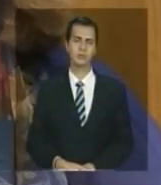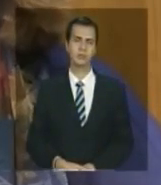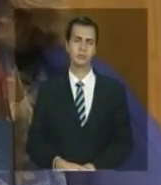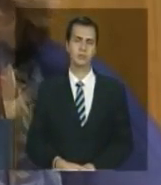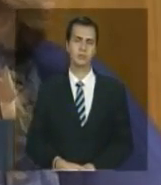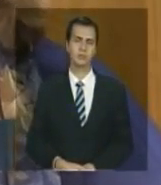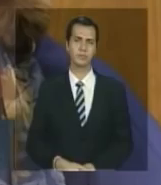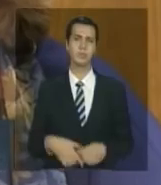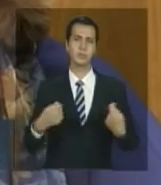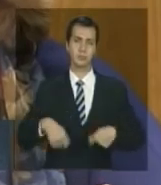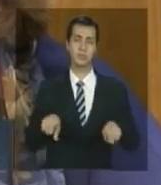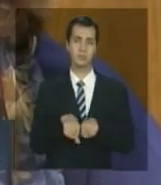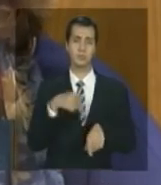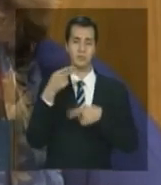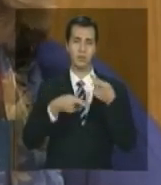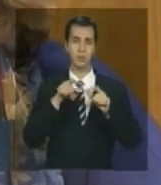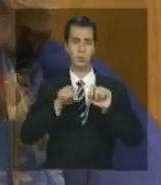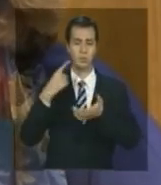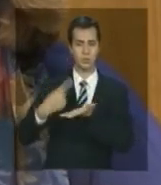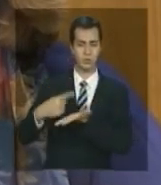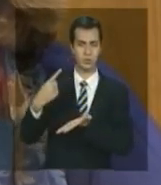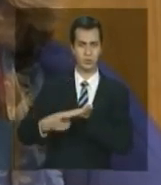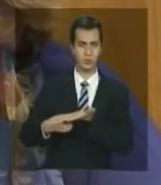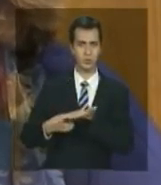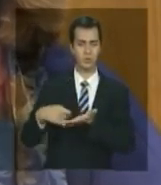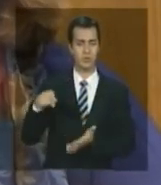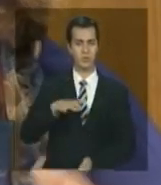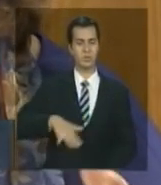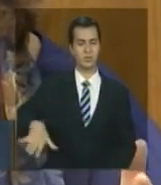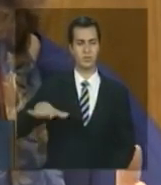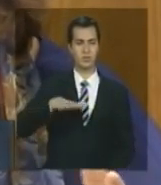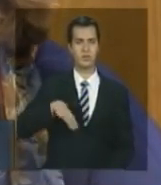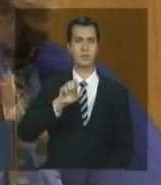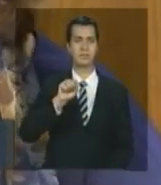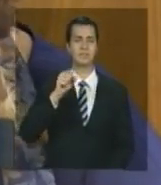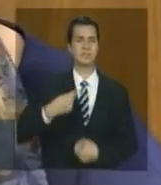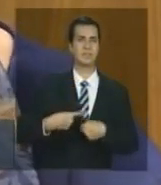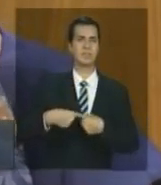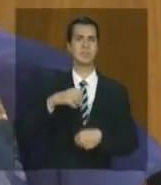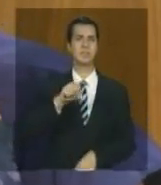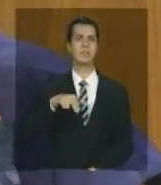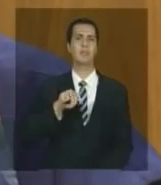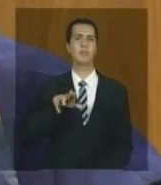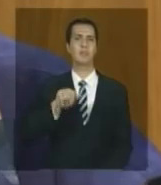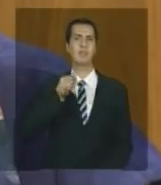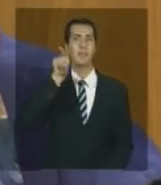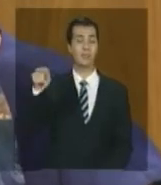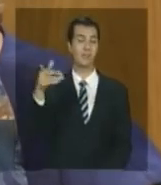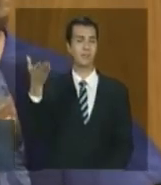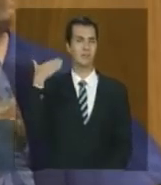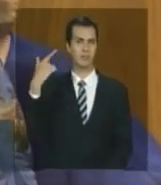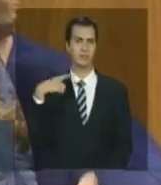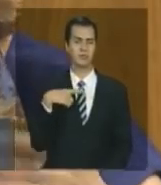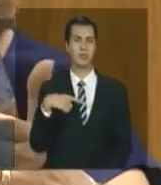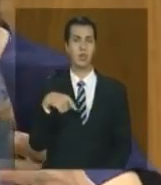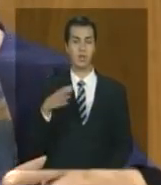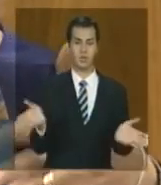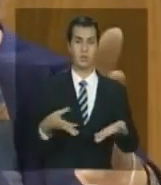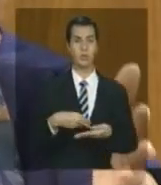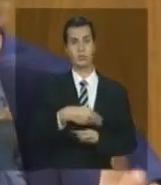Devo dizer que, no que diz respeito aos compromissos assumidos no plano de ação Insânia, vocês todos tiveram à disposição dos senhores